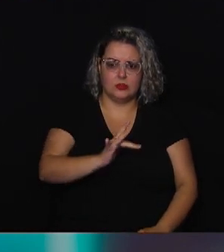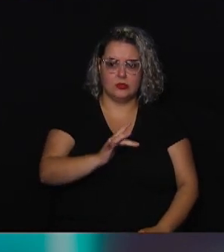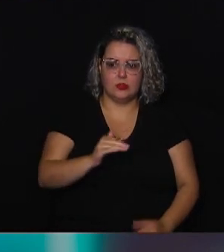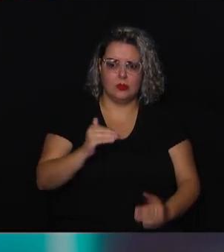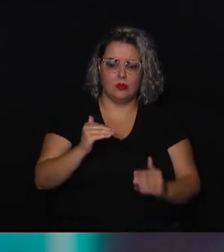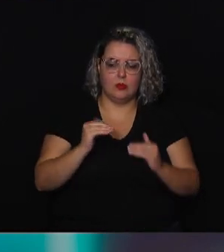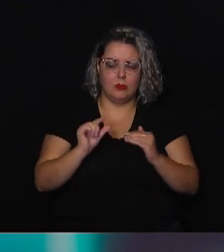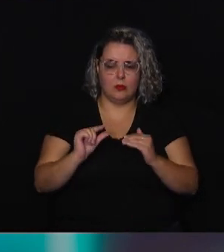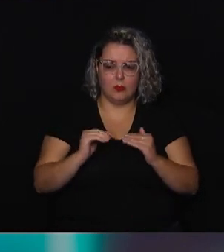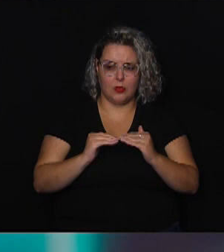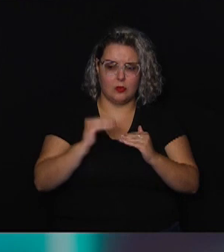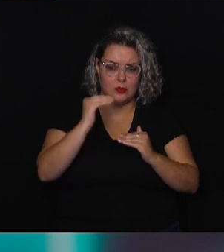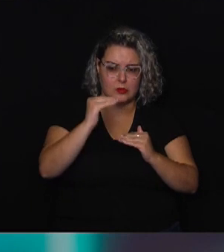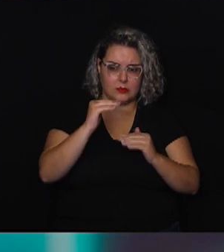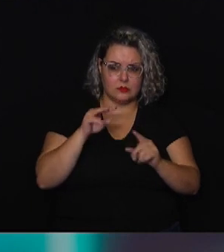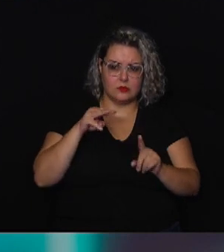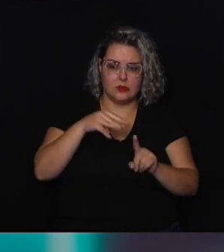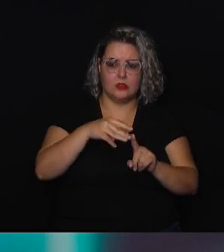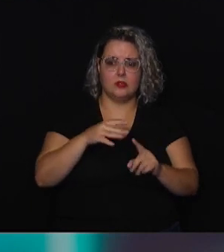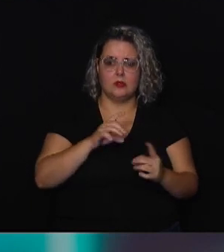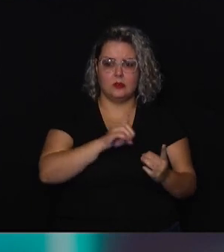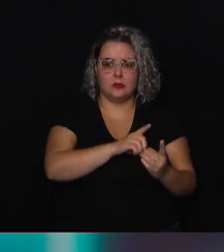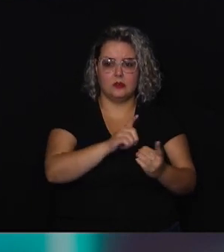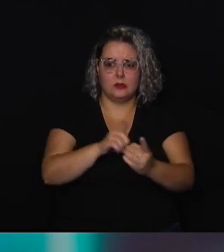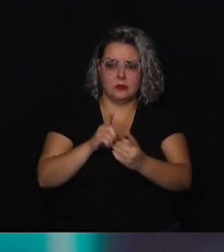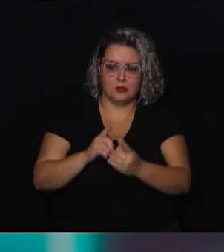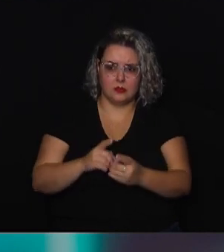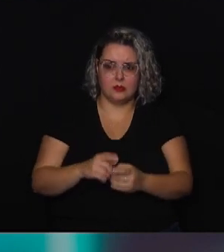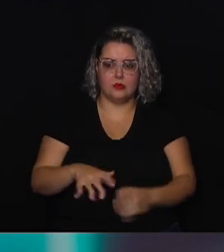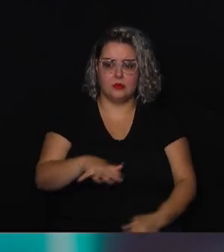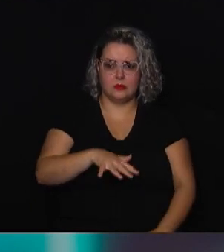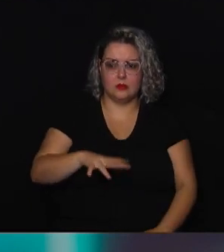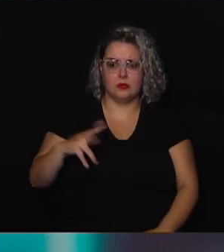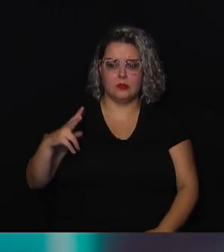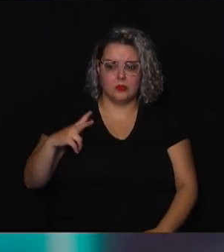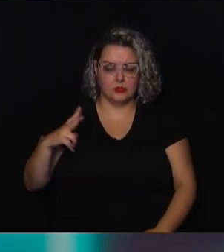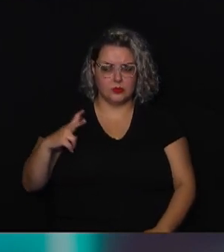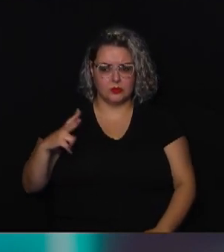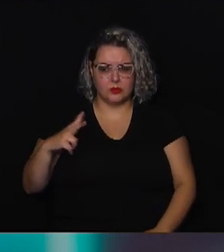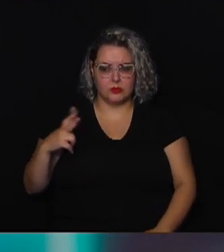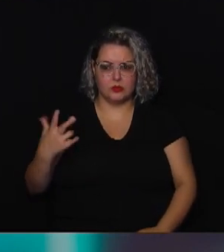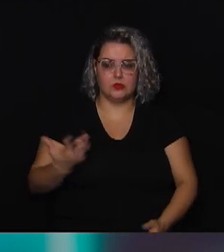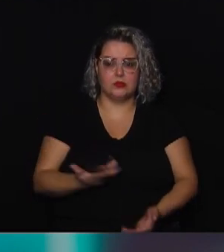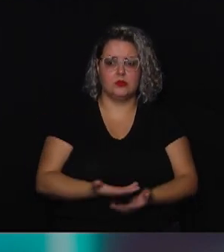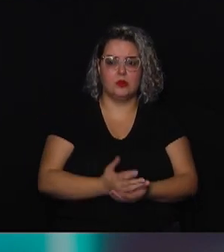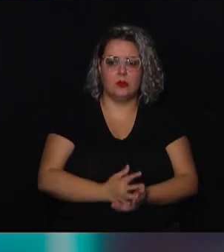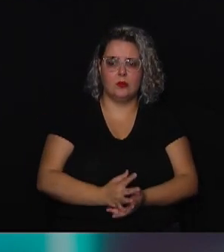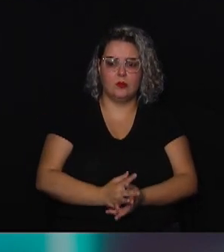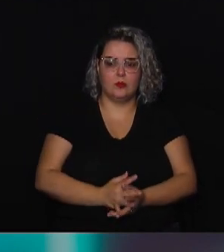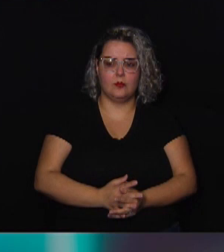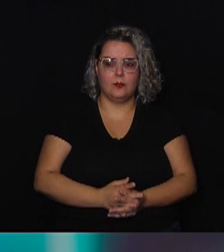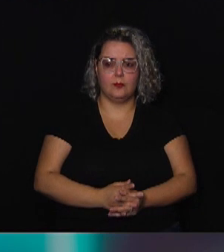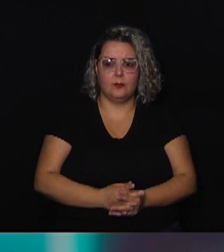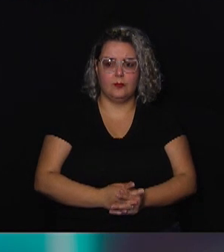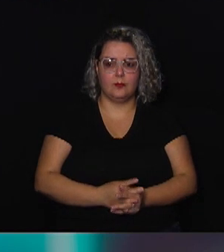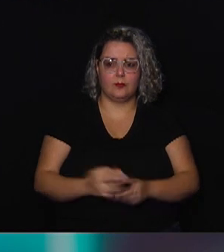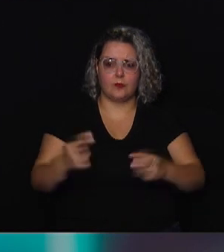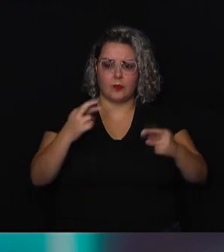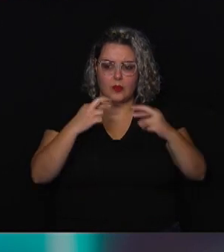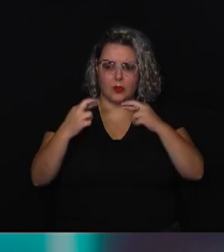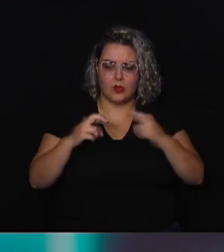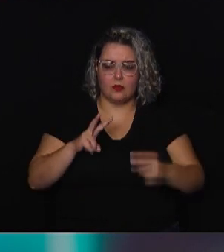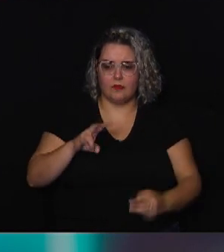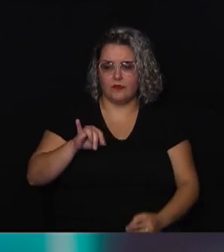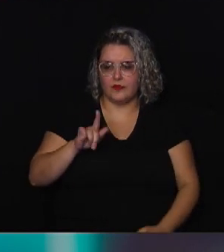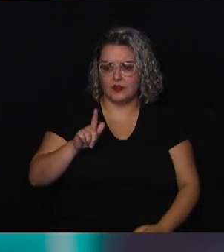e principalmente por conta dos atendimentos realizados no setor privado, né, então, em que pese os esforços da vigilância em estar